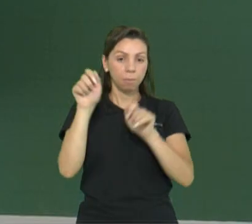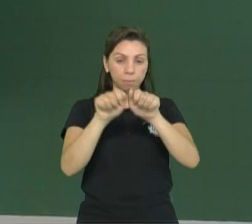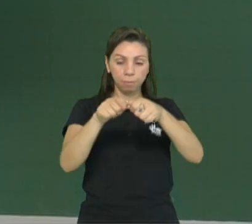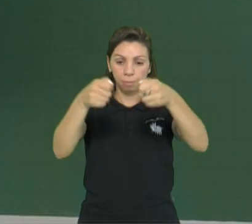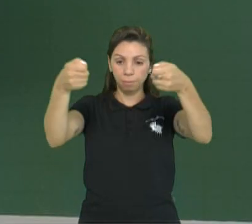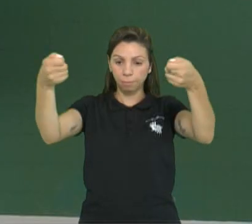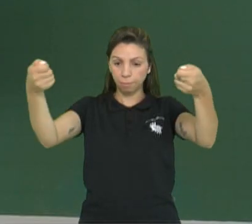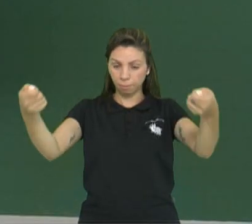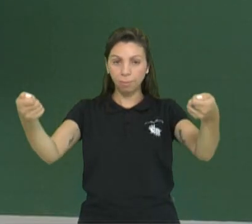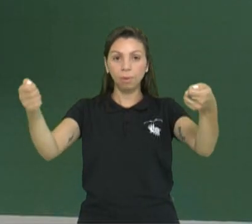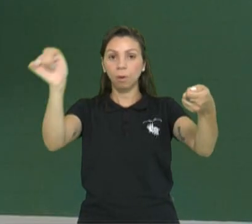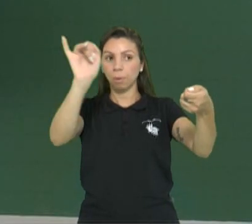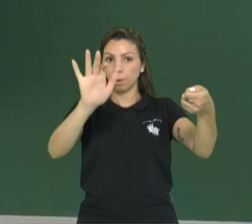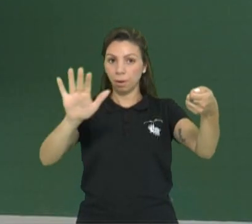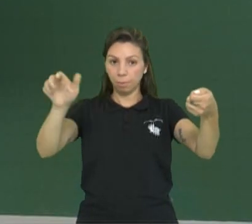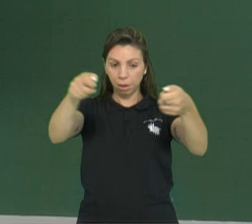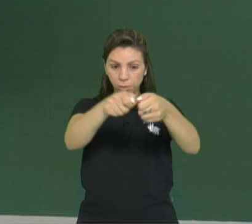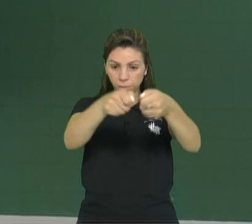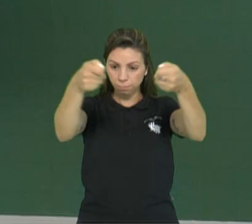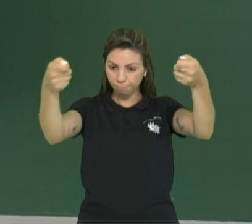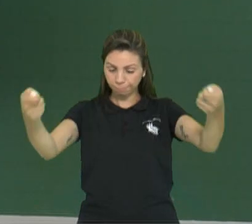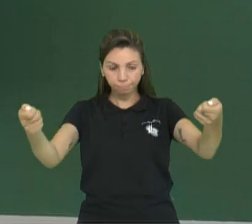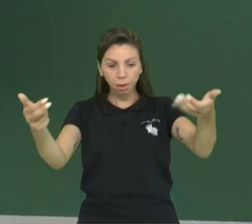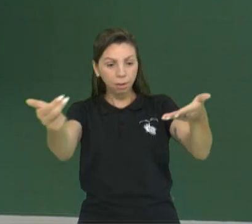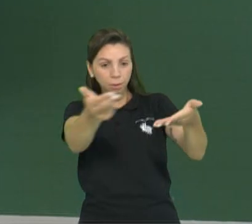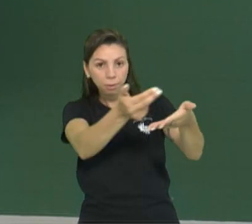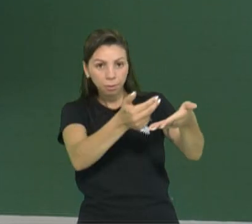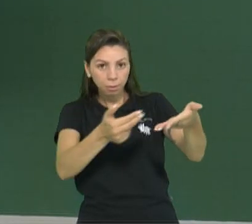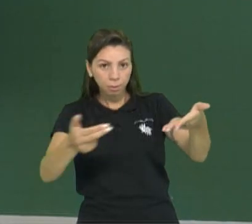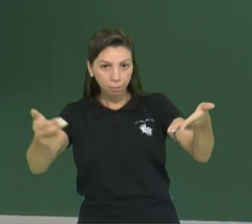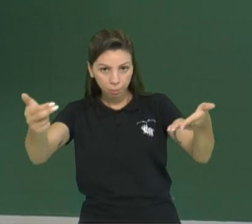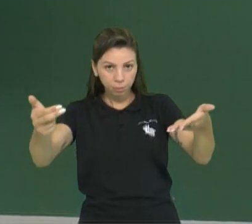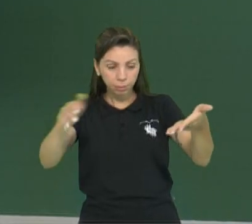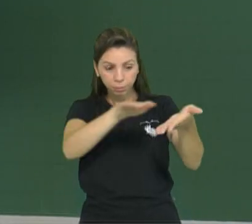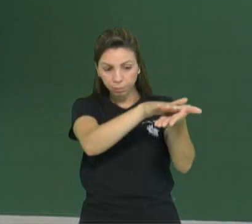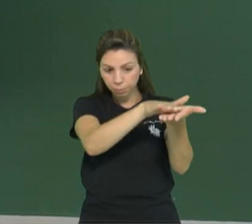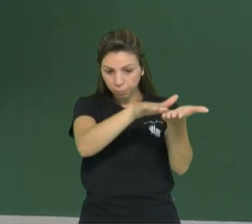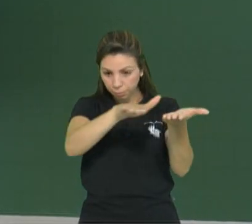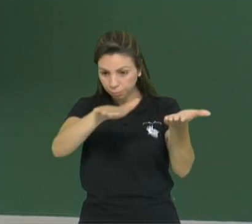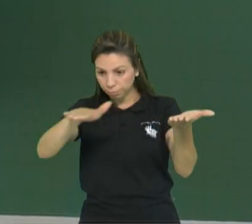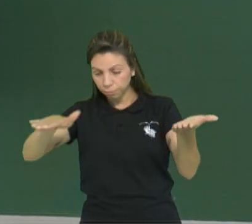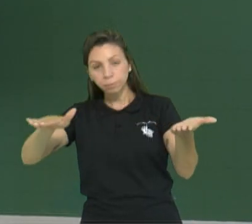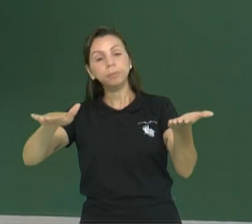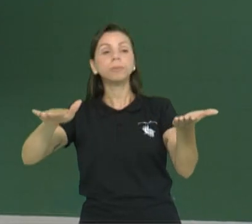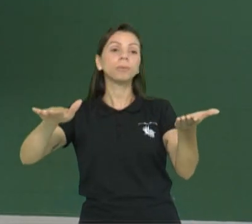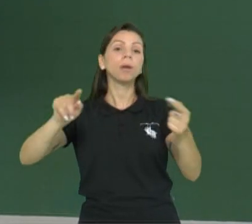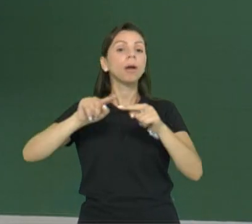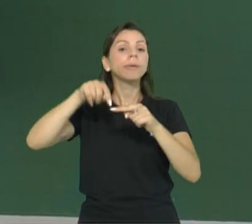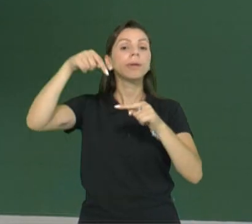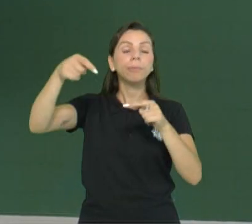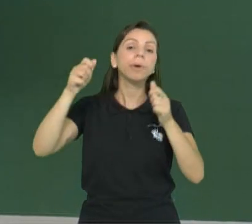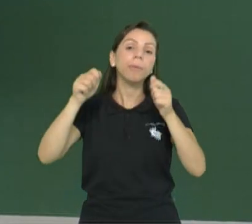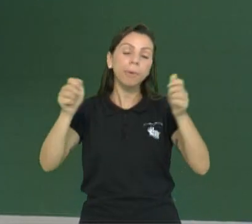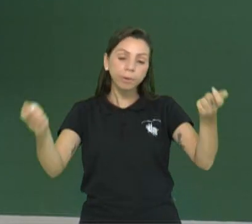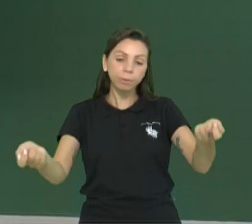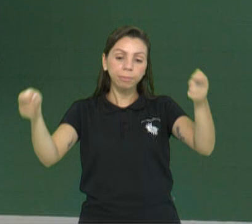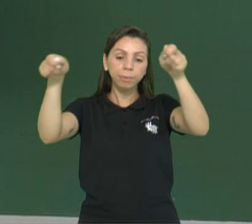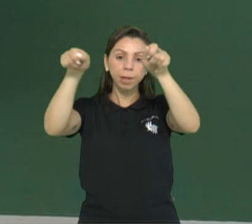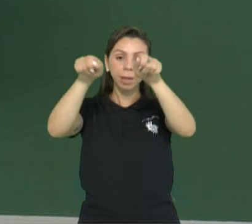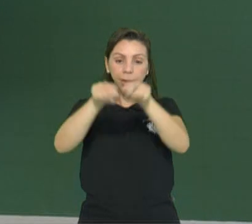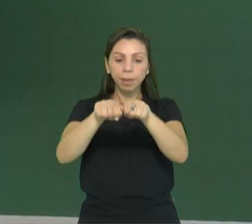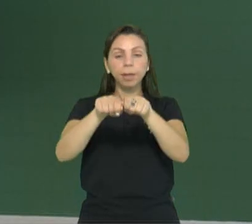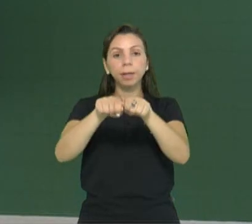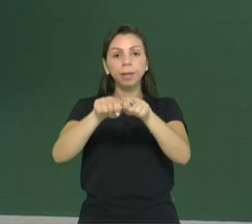planificação é a figura que eu vou desenhar em 2 dimensões, ou seja, que depois eu posso montar para tornar